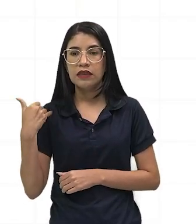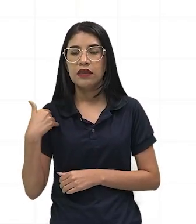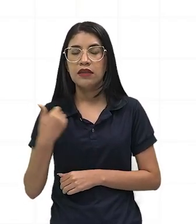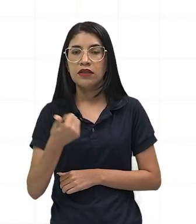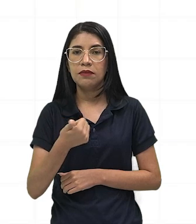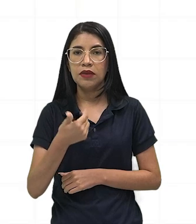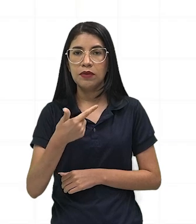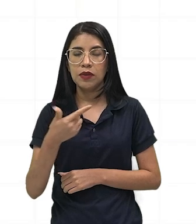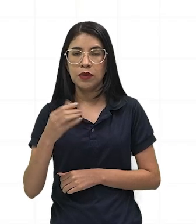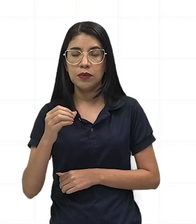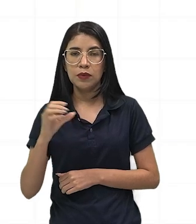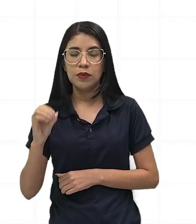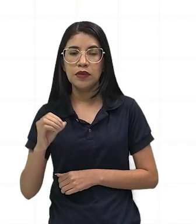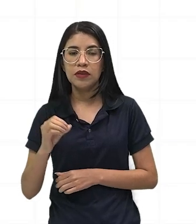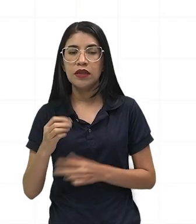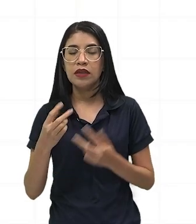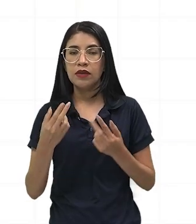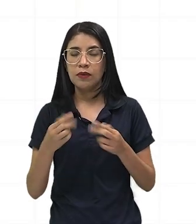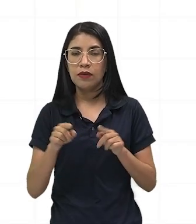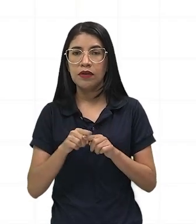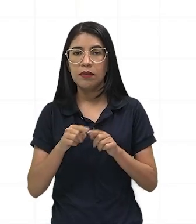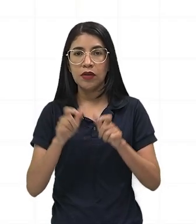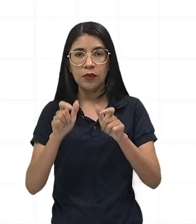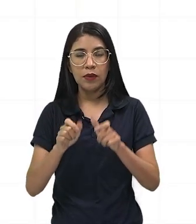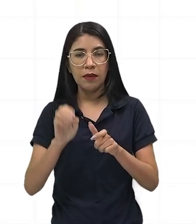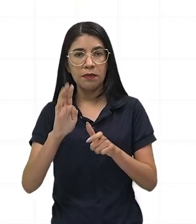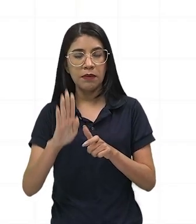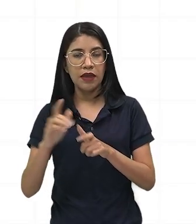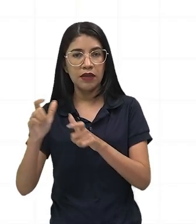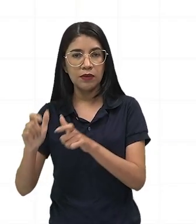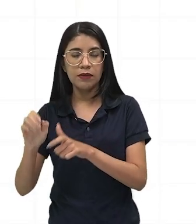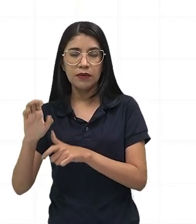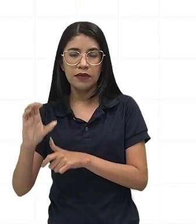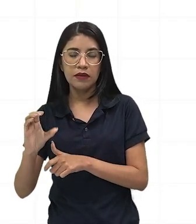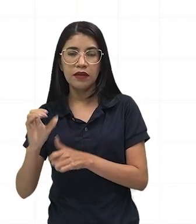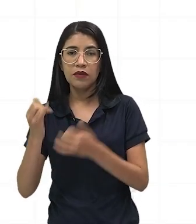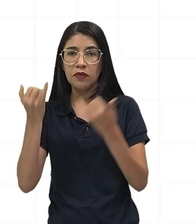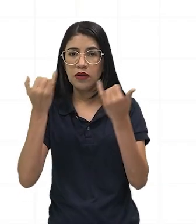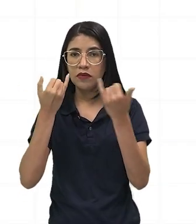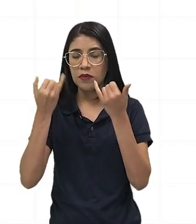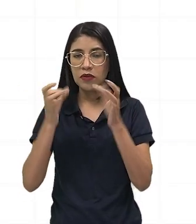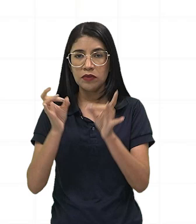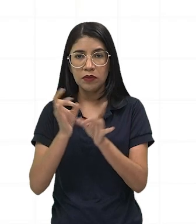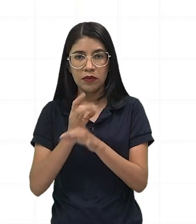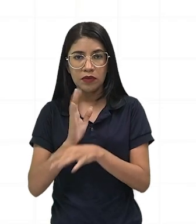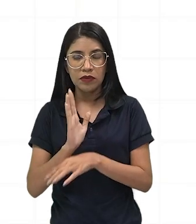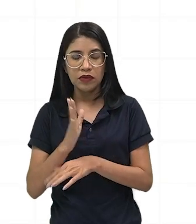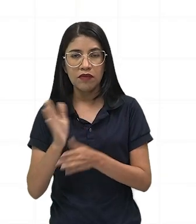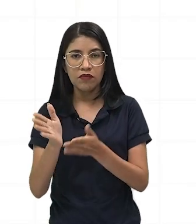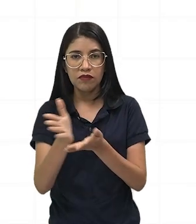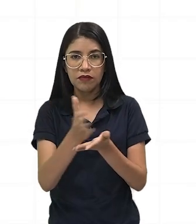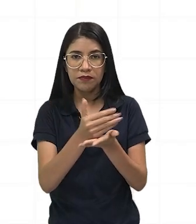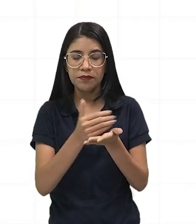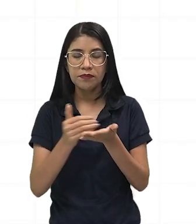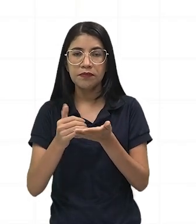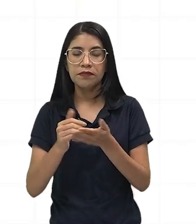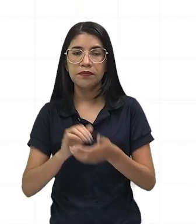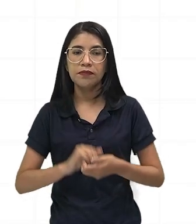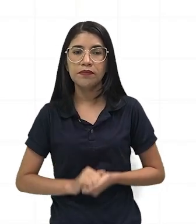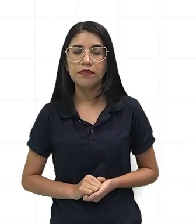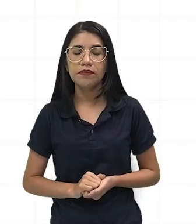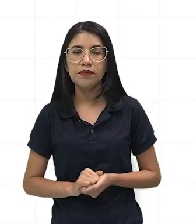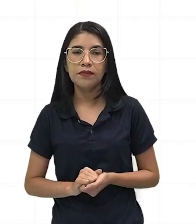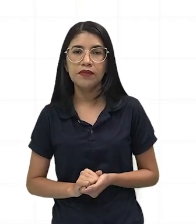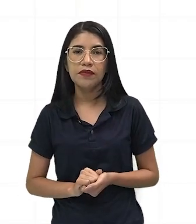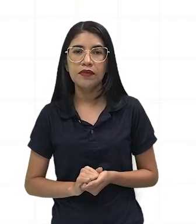bairro B, o mesmo para o bairro C. Todas essas informações, olha quantas informações nós temos, né? E